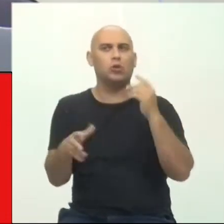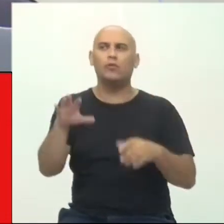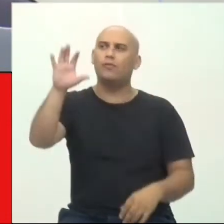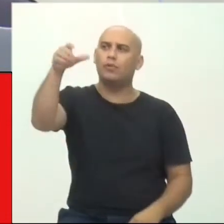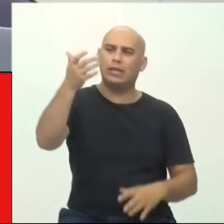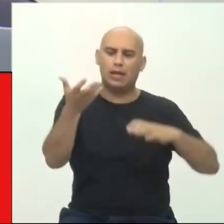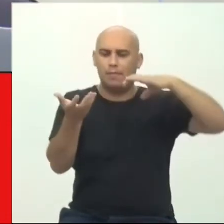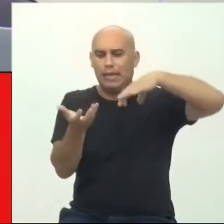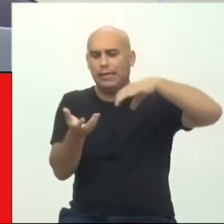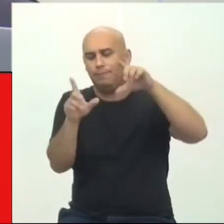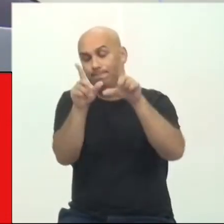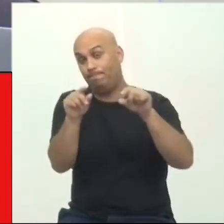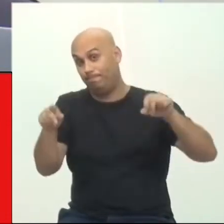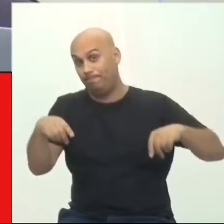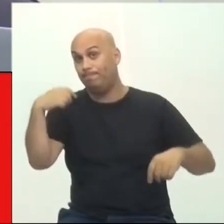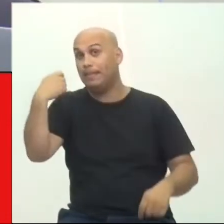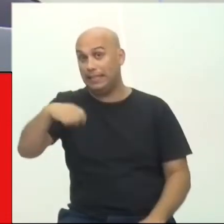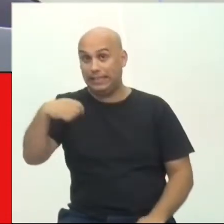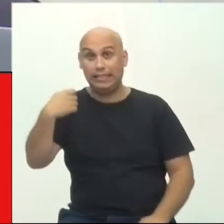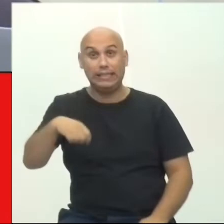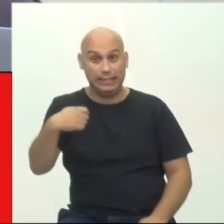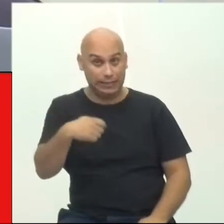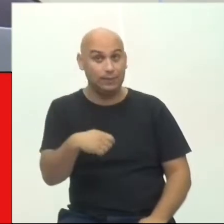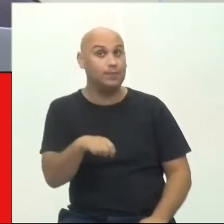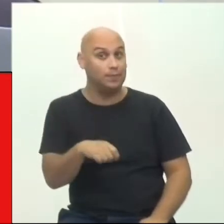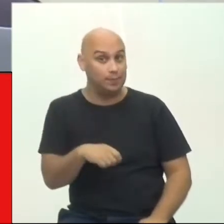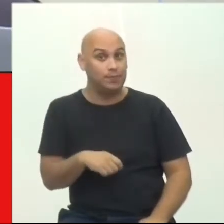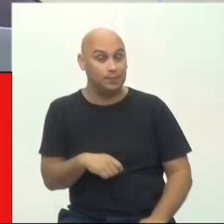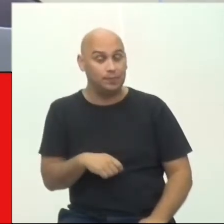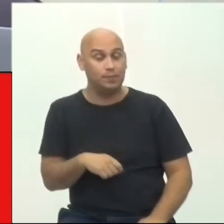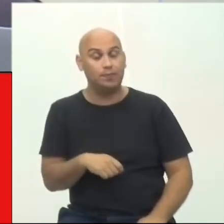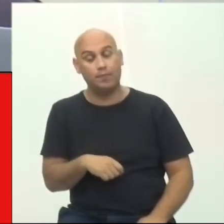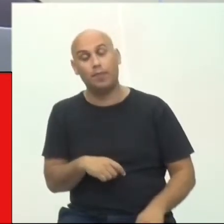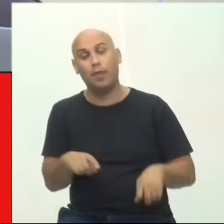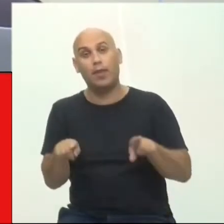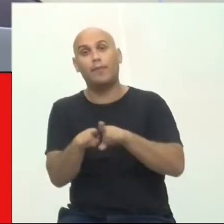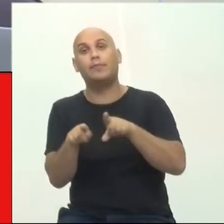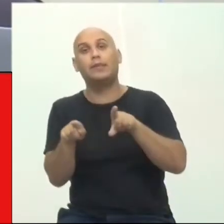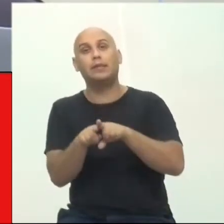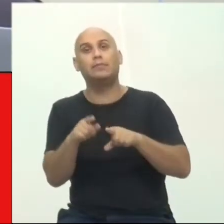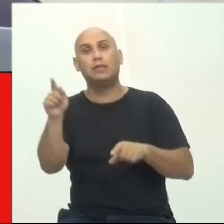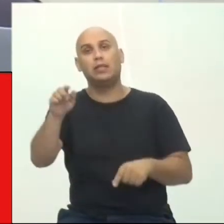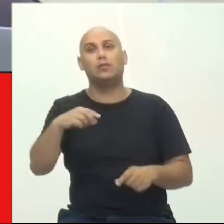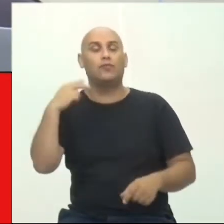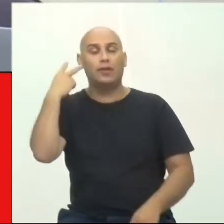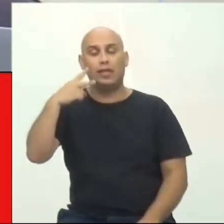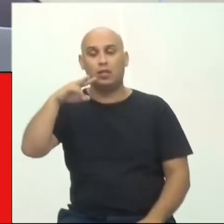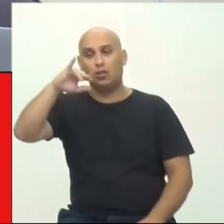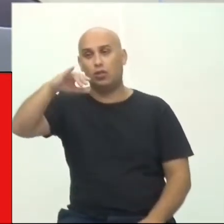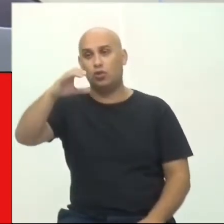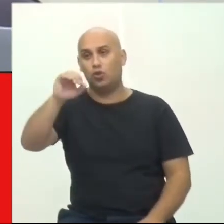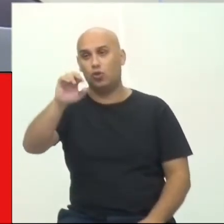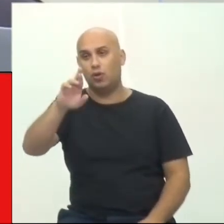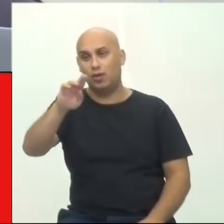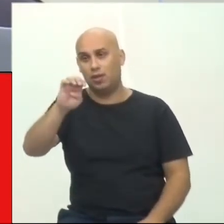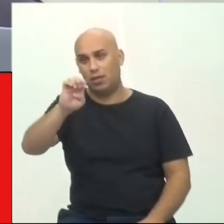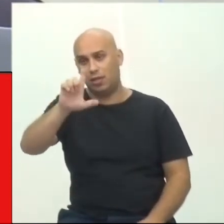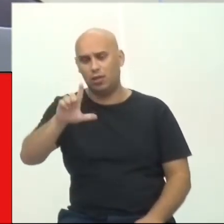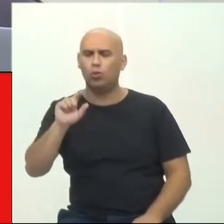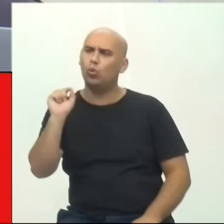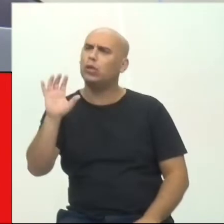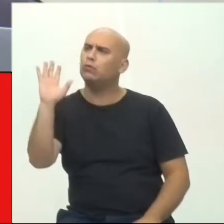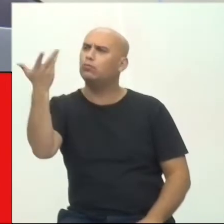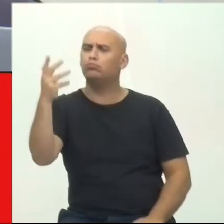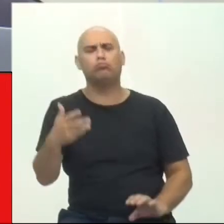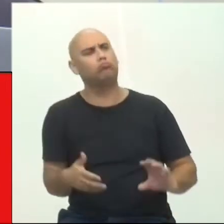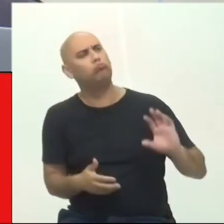Brasília. E até um gancho que eu peguei agora do vereador Juarez, entendeu? Para ele ficar sabendo o que está